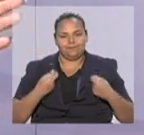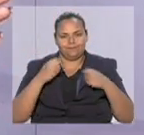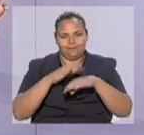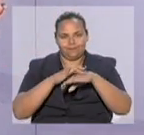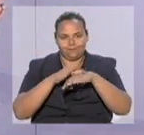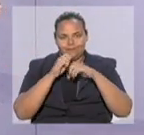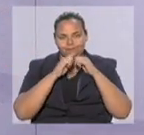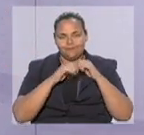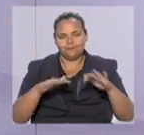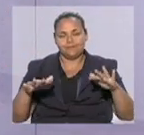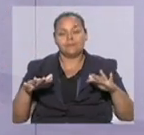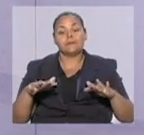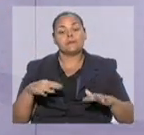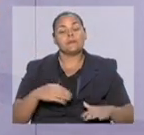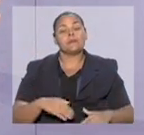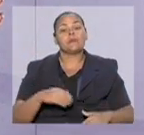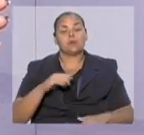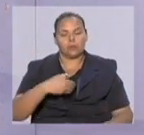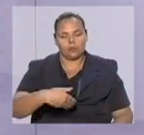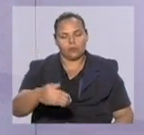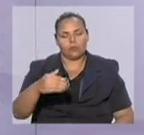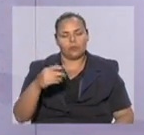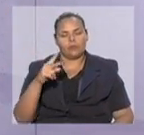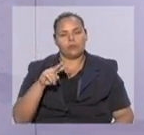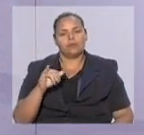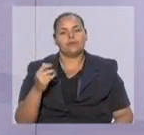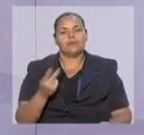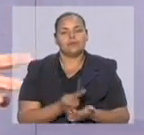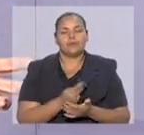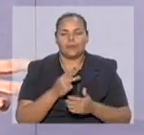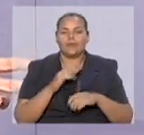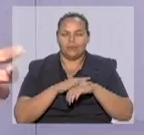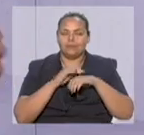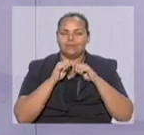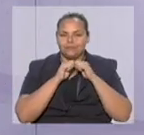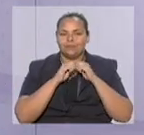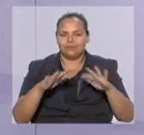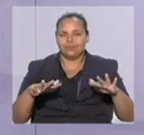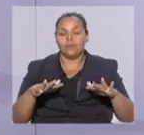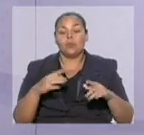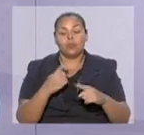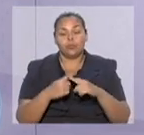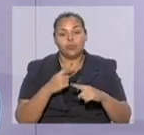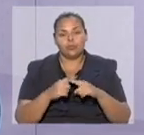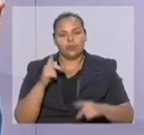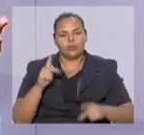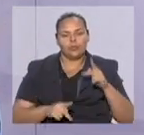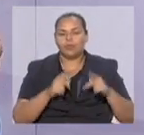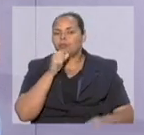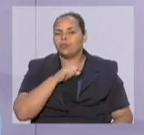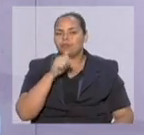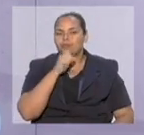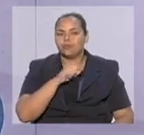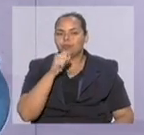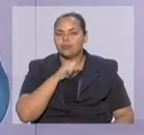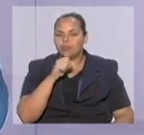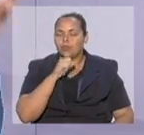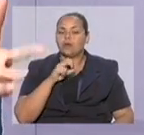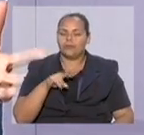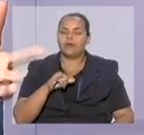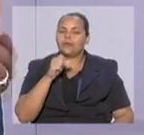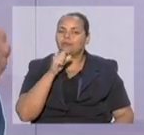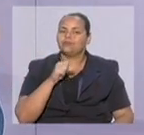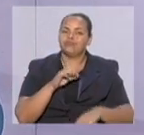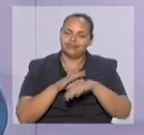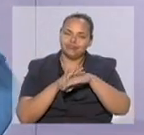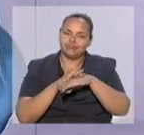mas a tendência é que isso chegue a níveis de epidemia, porque a população está envelhecendo e elas vão